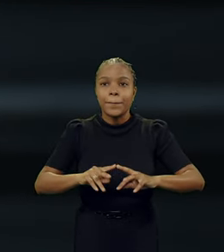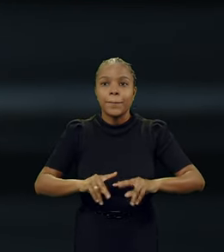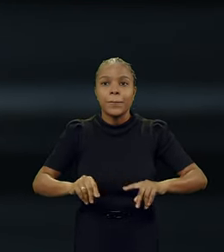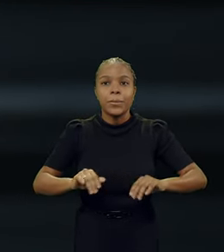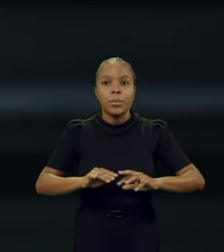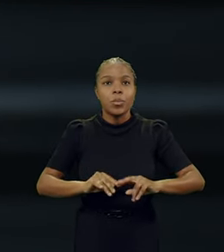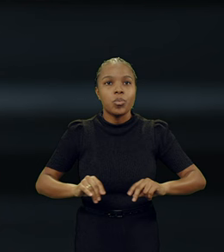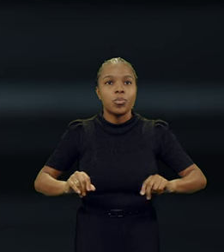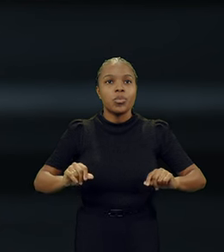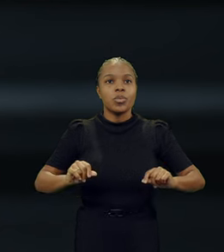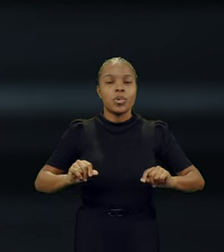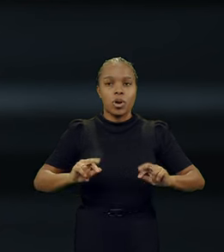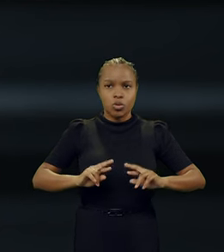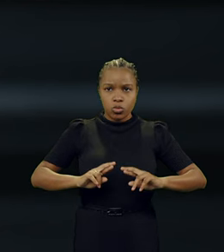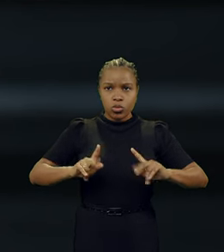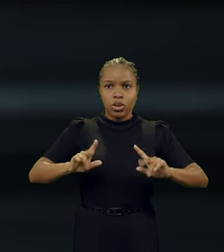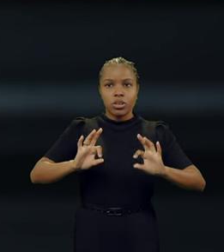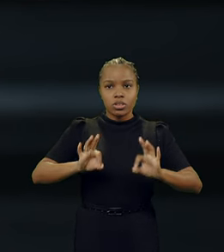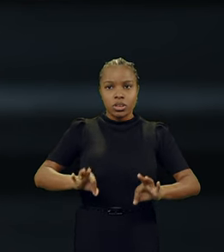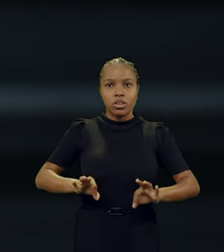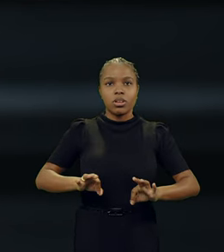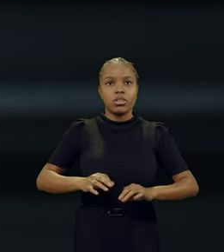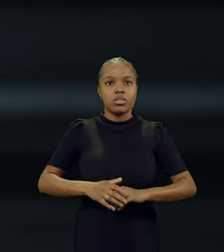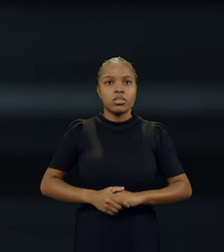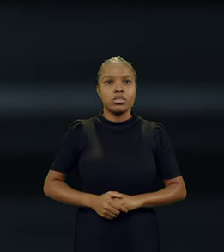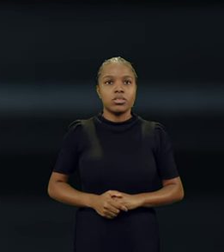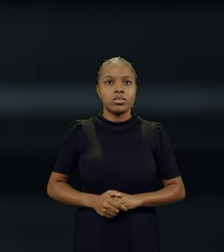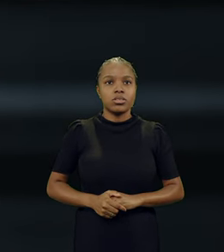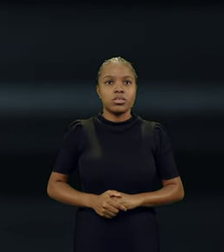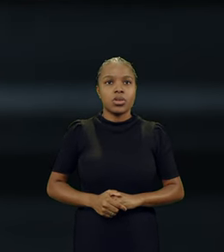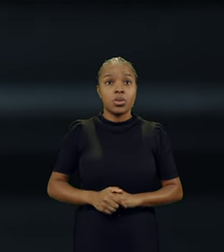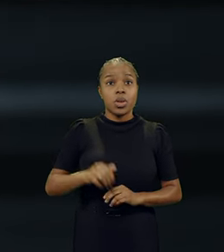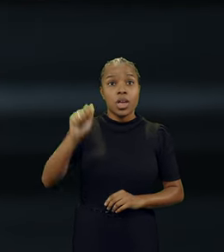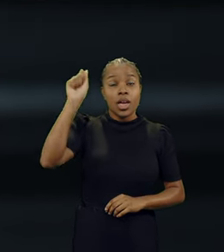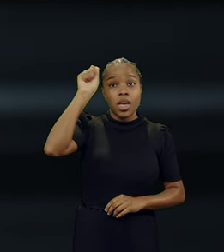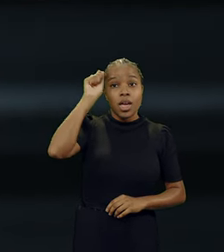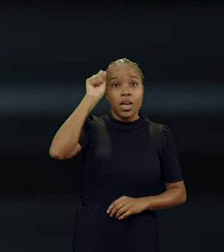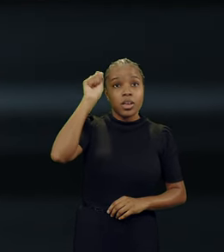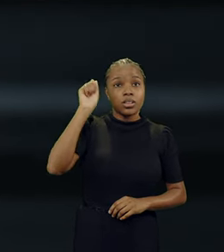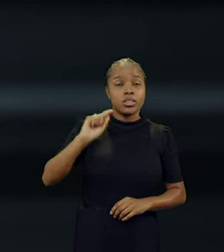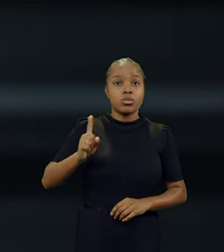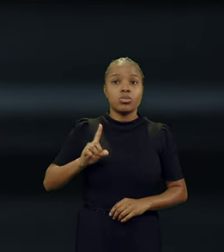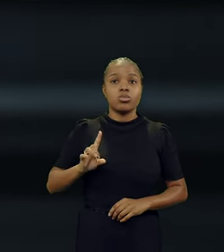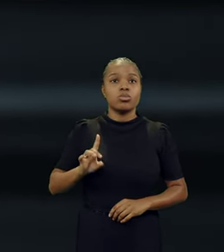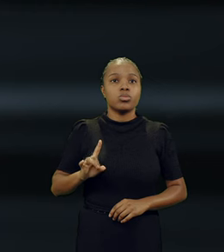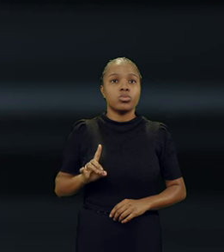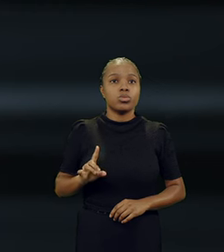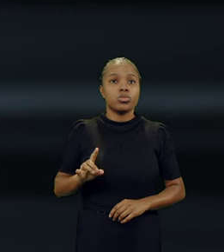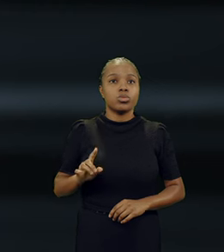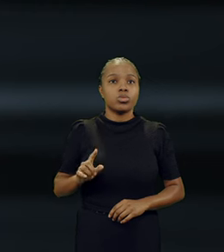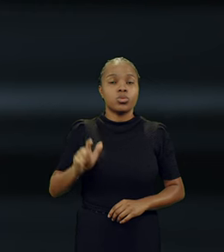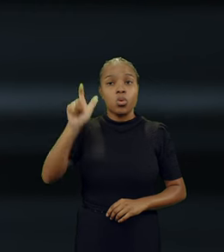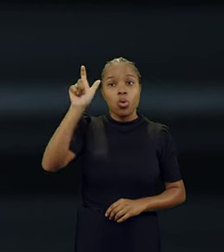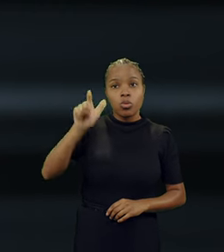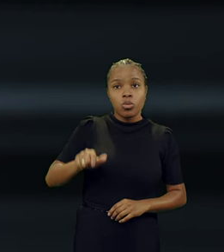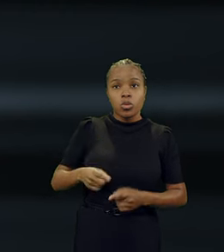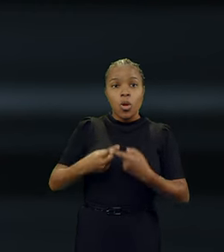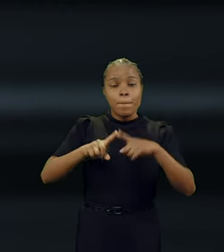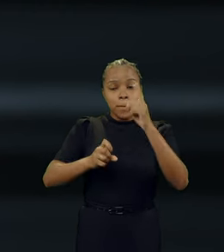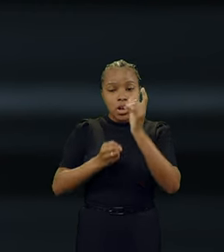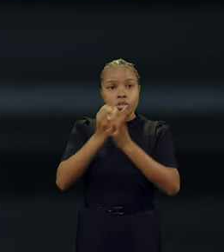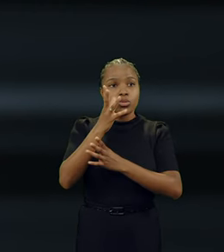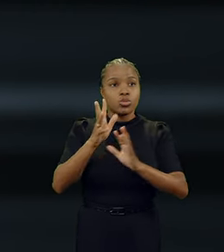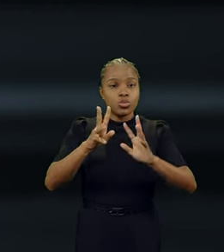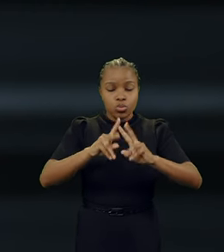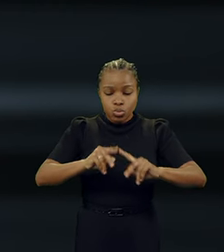Tudo é diferente. Porque Adão não era só da palavra. Era do barro. Deus fez